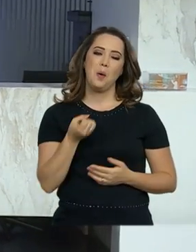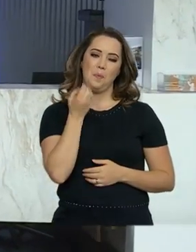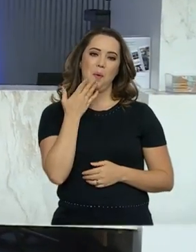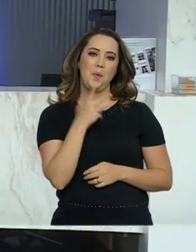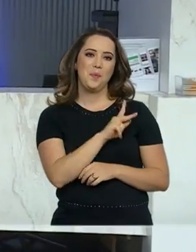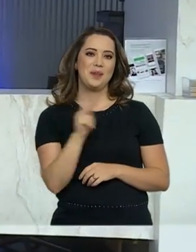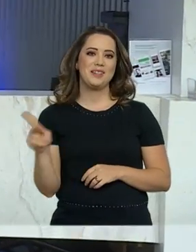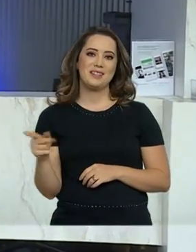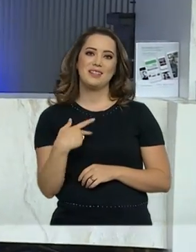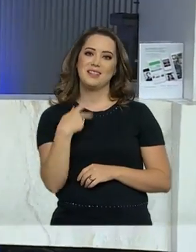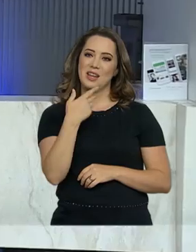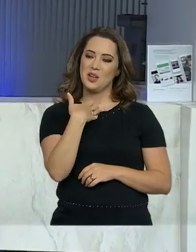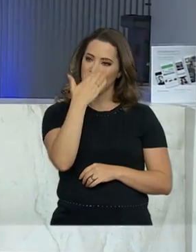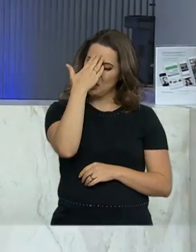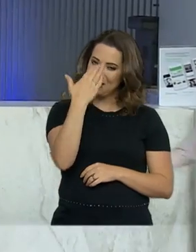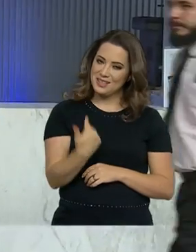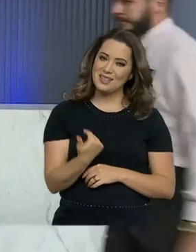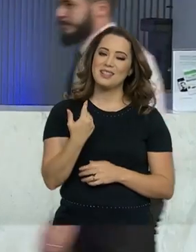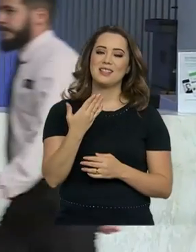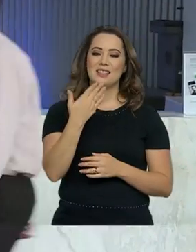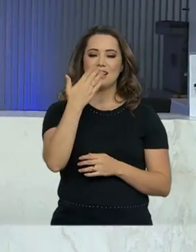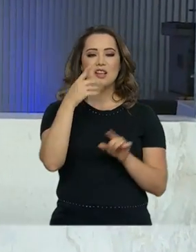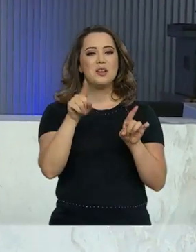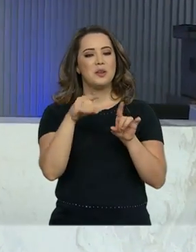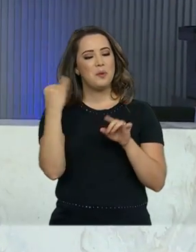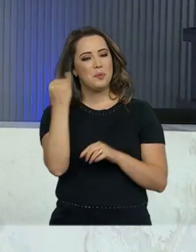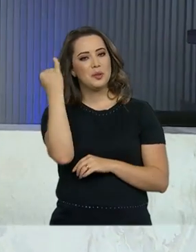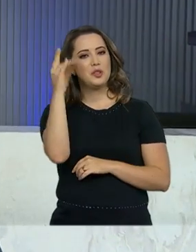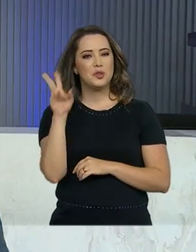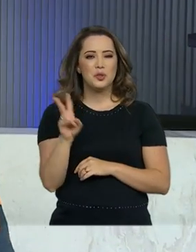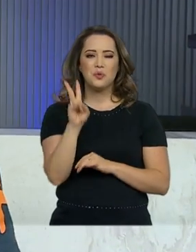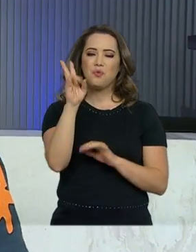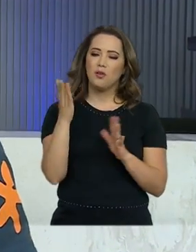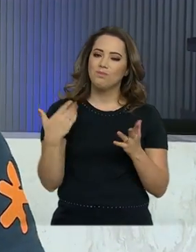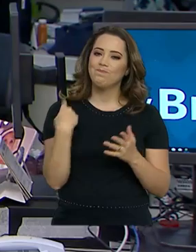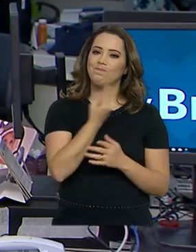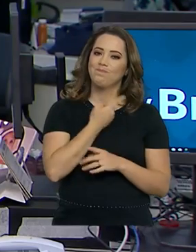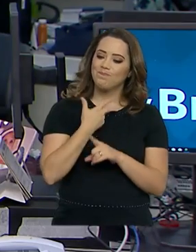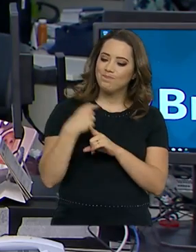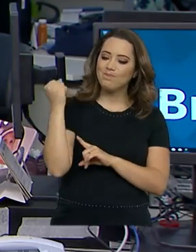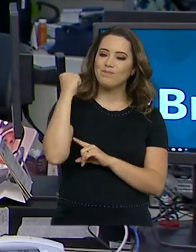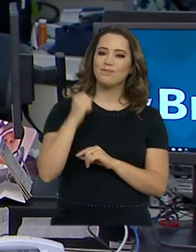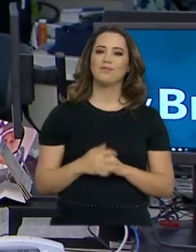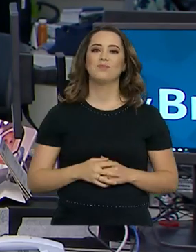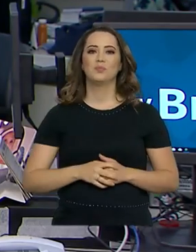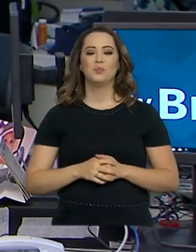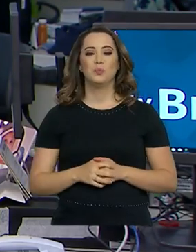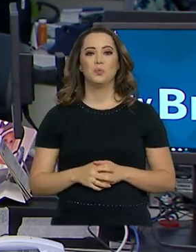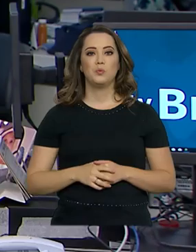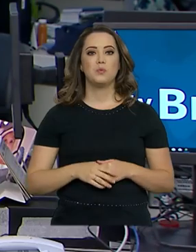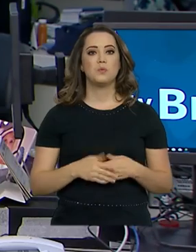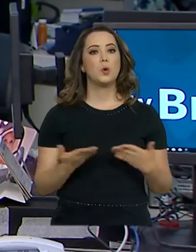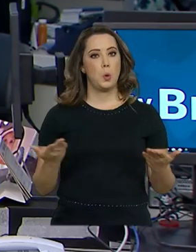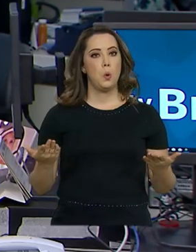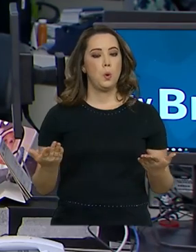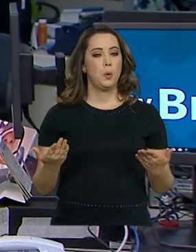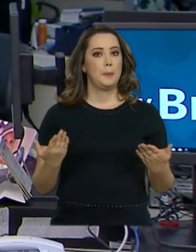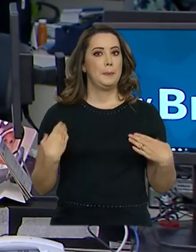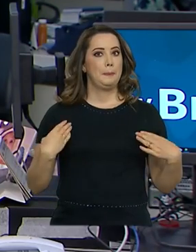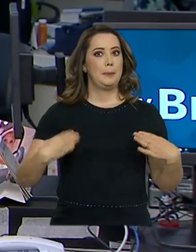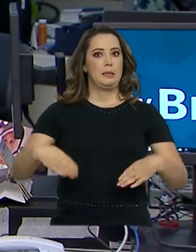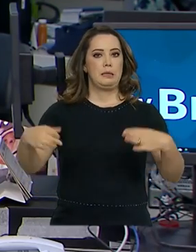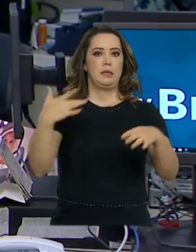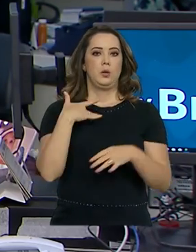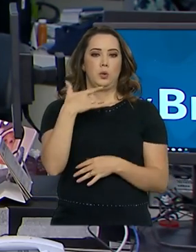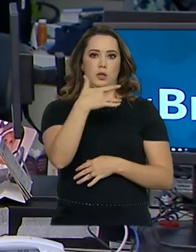é importante valorizar ainda mais essa conquista o ministério da saúde lança